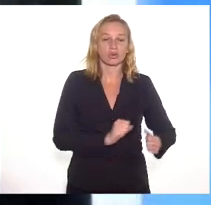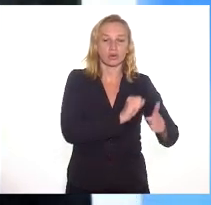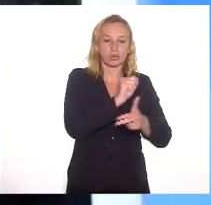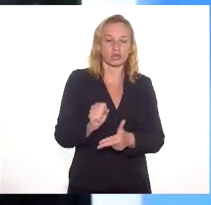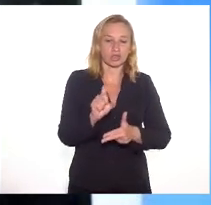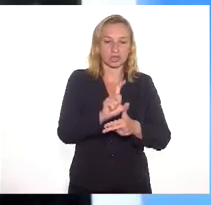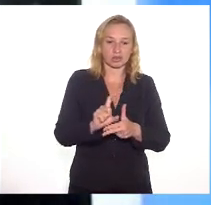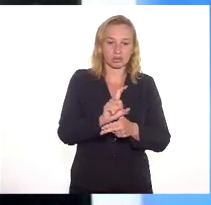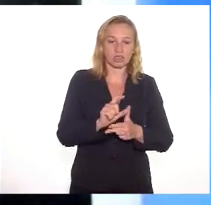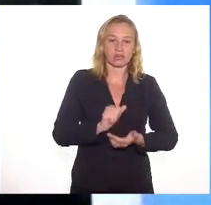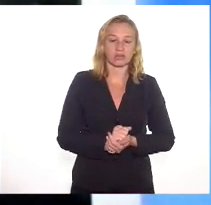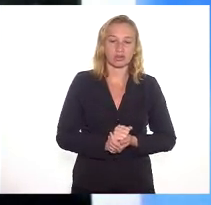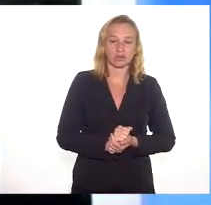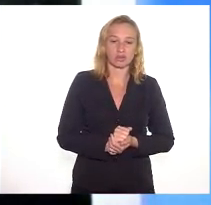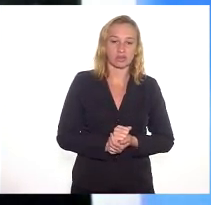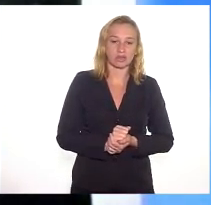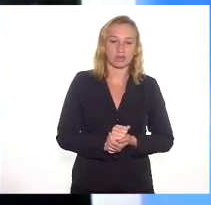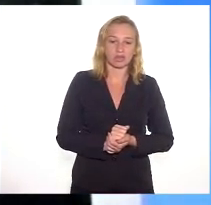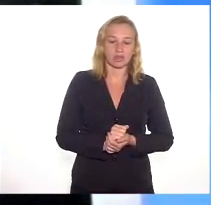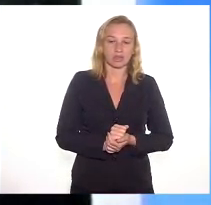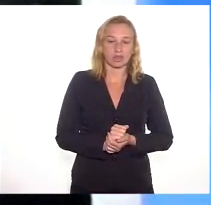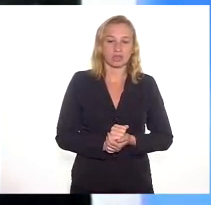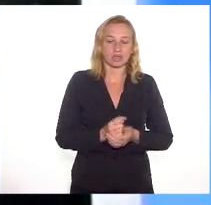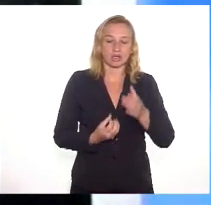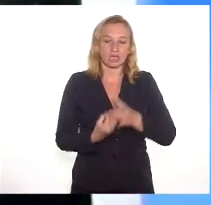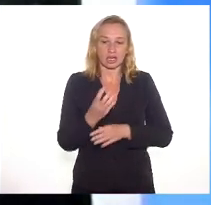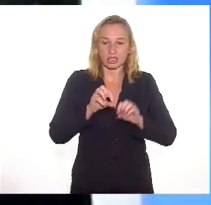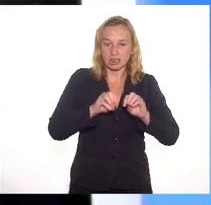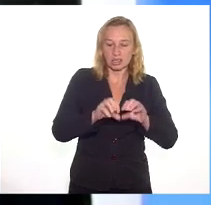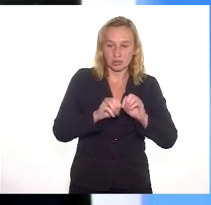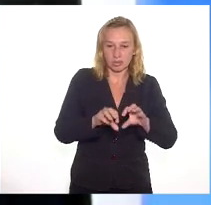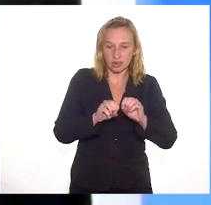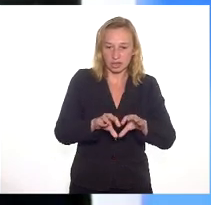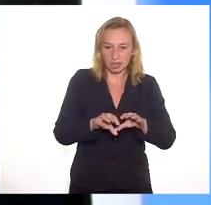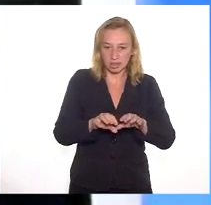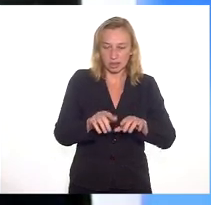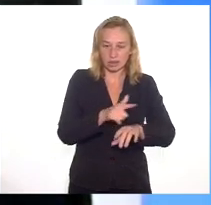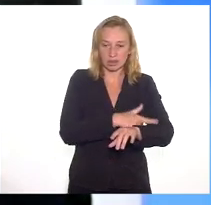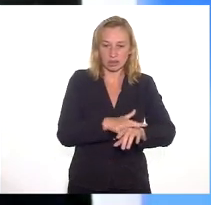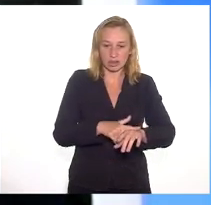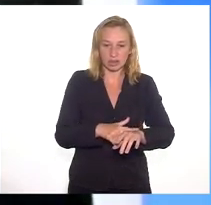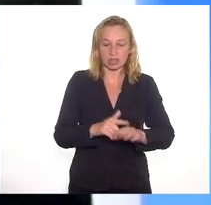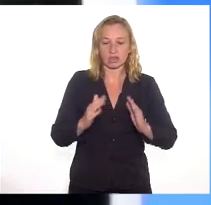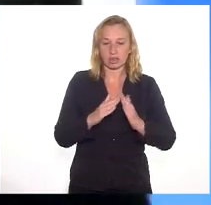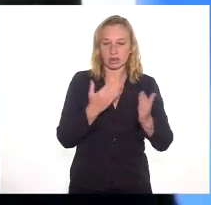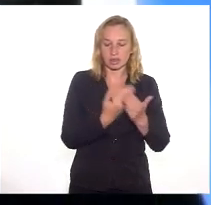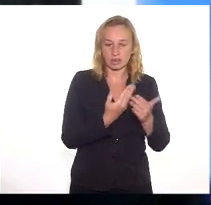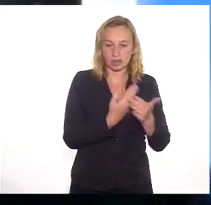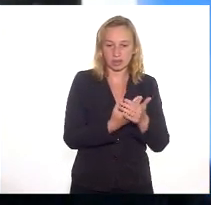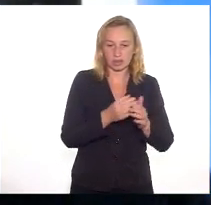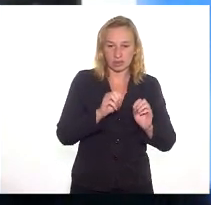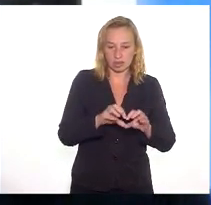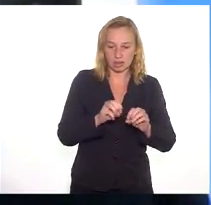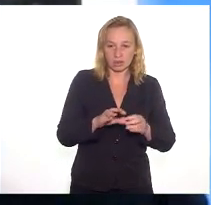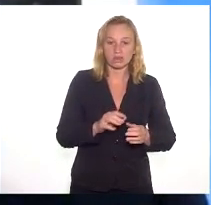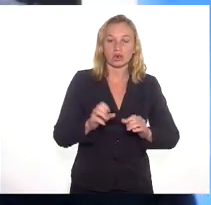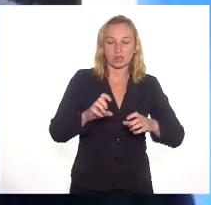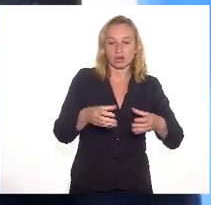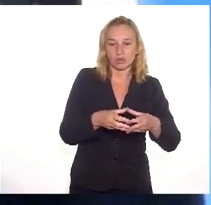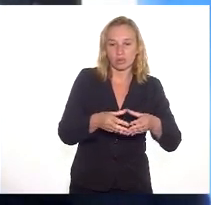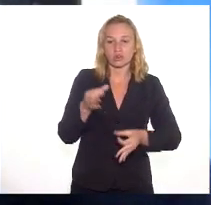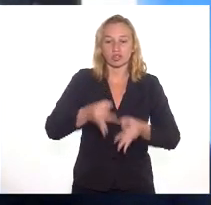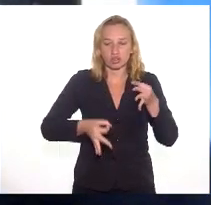Executivo a implementar a disciplina Educação Ambiental na Rede Estadual de Ensino, pendendo de pareceres das comissões de Constituição e